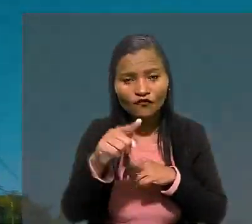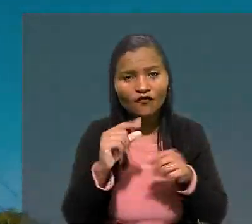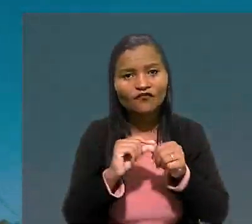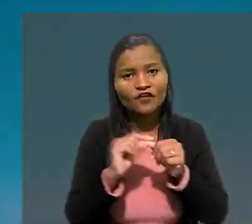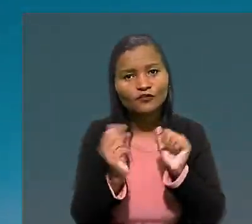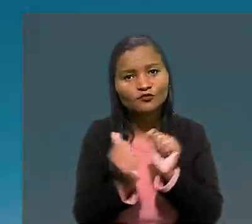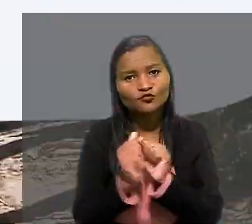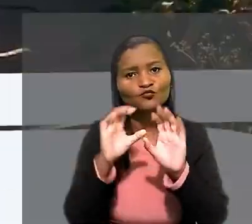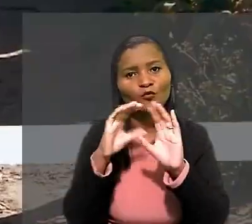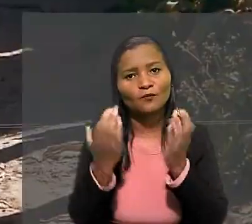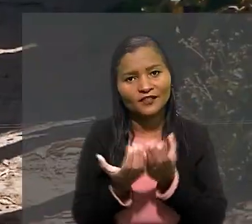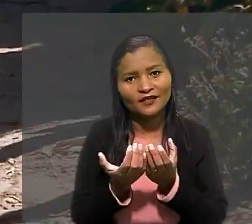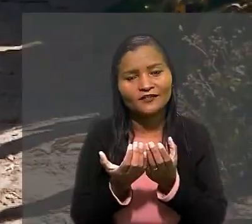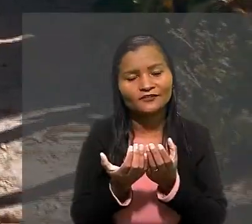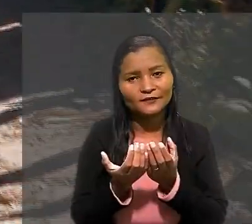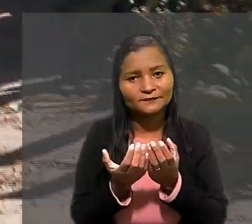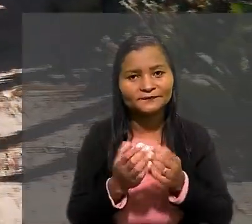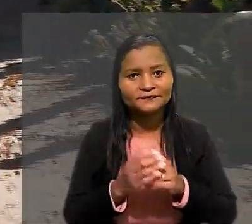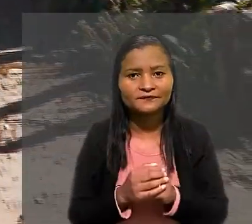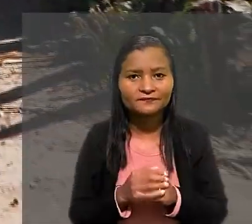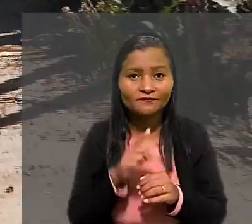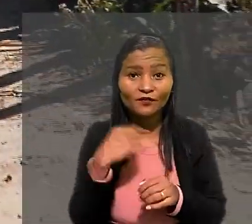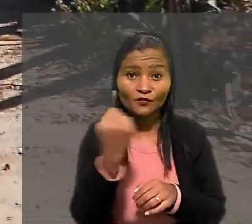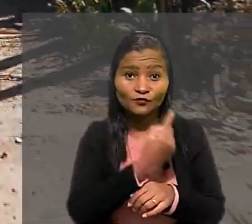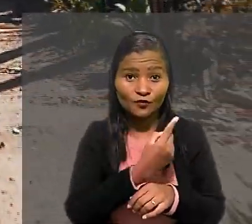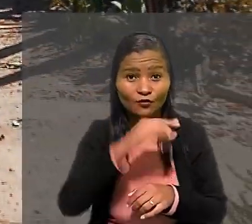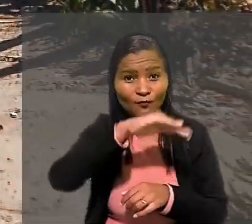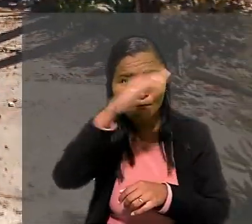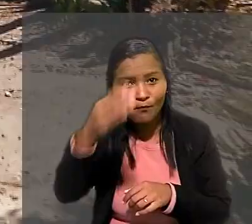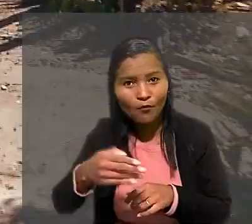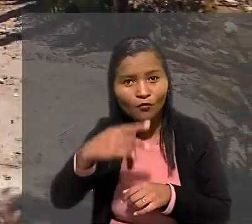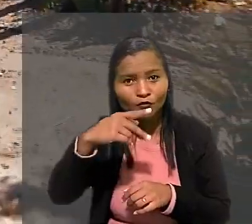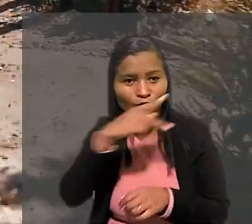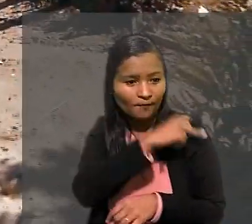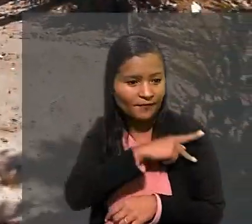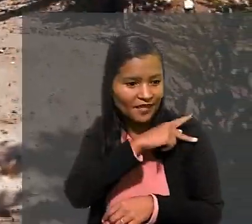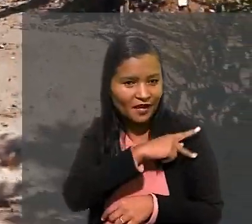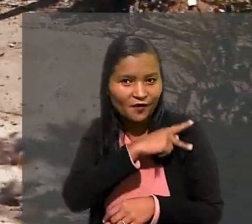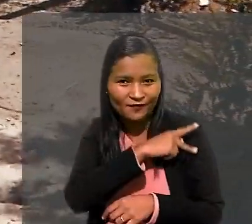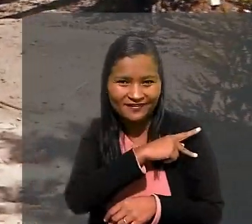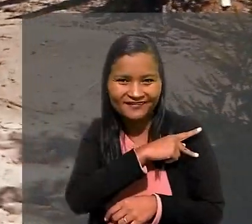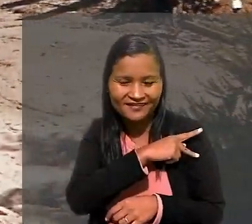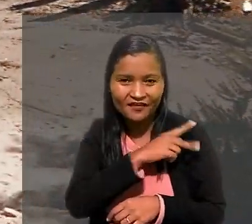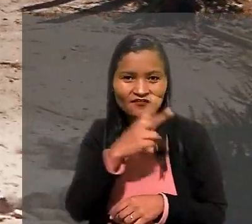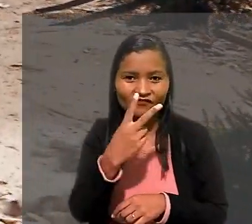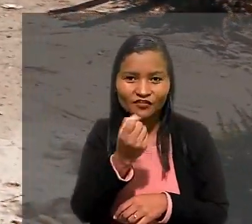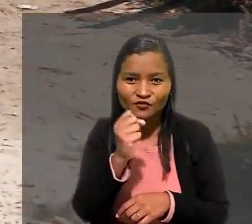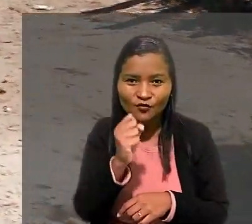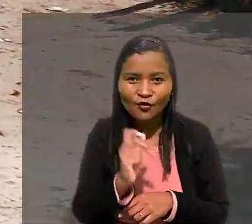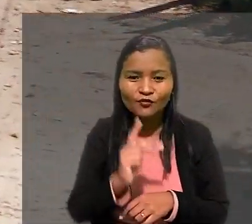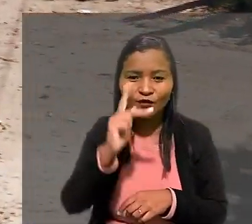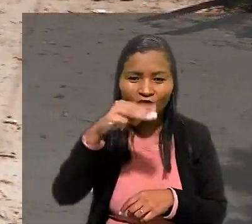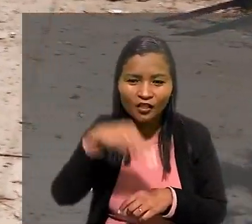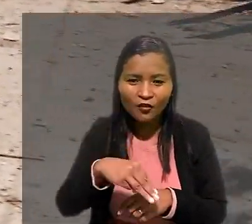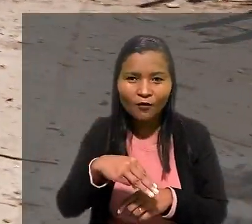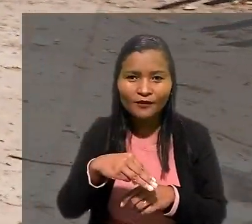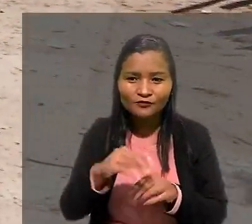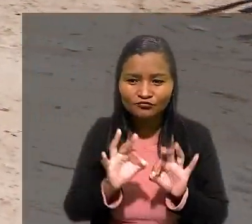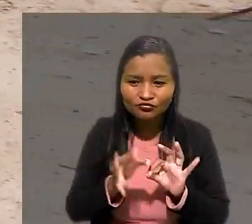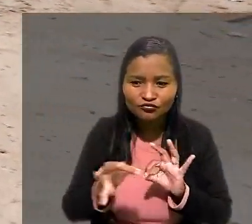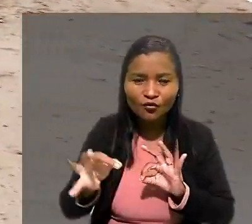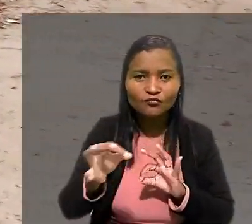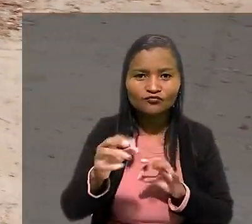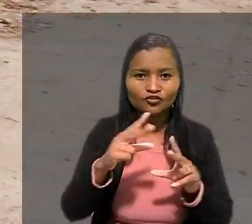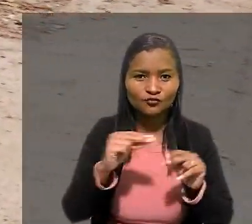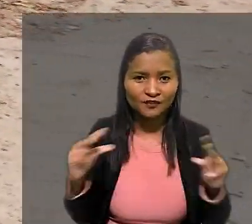dessa comunidade. Nós estamos no Morro do Piauí, na cidade Fercal, que fica a 28 quilômetros de Brasília. A região carece